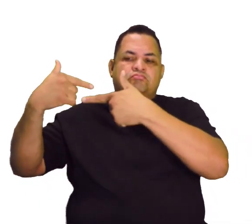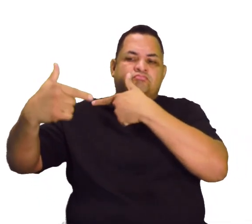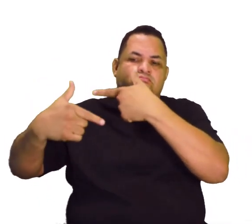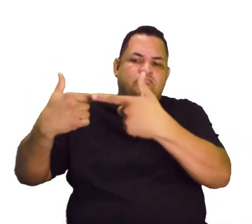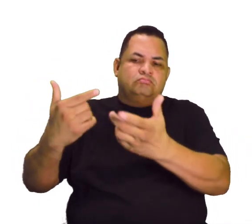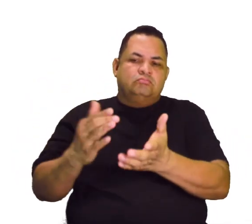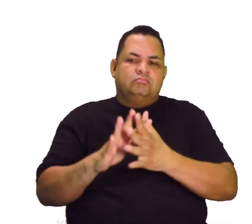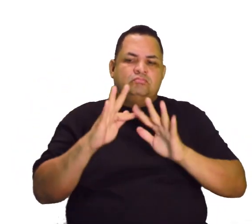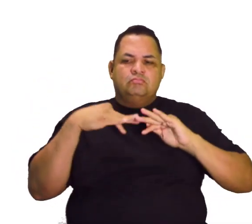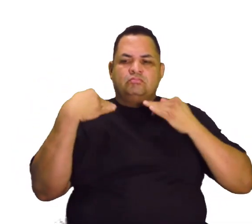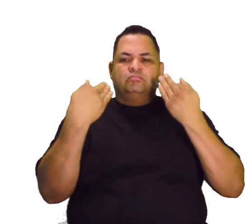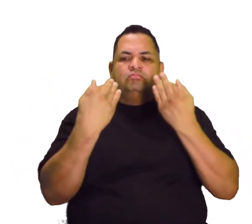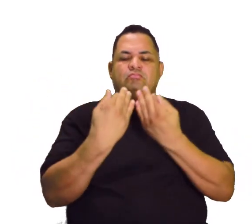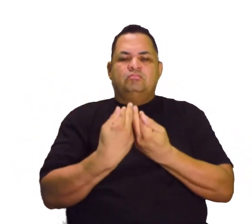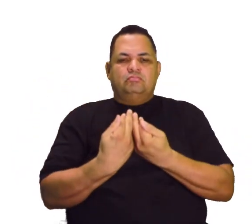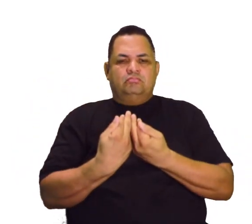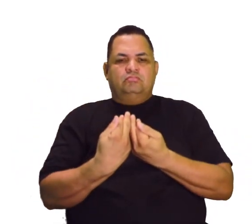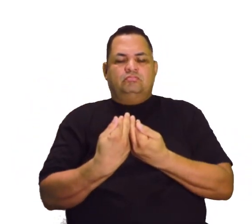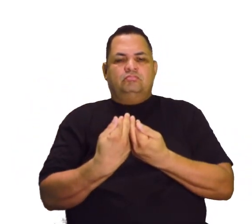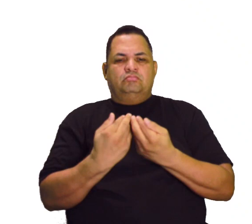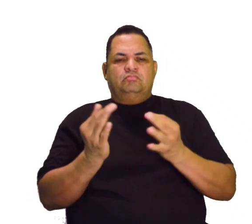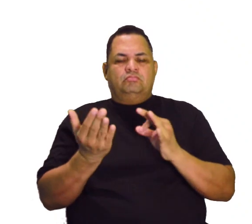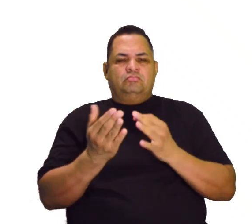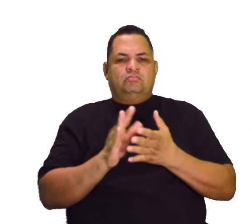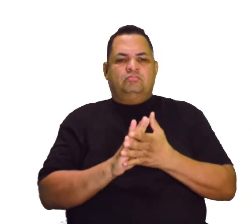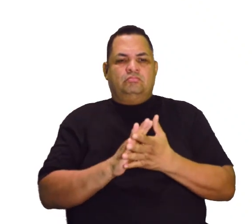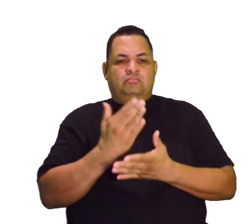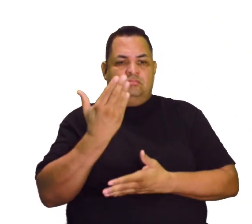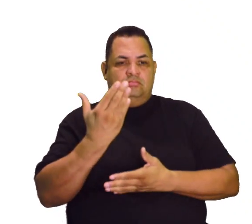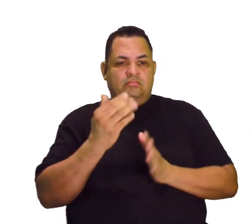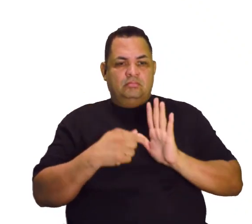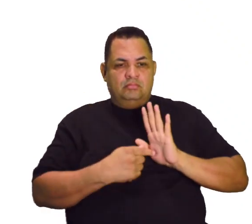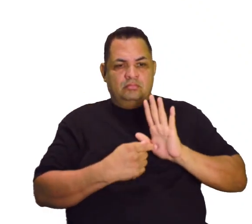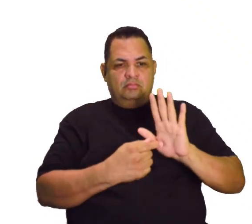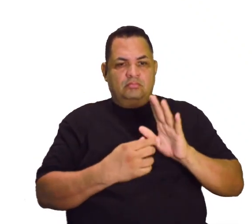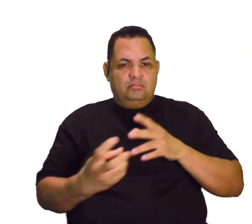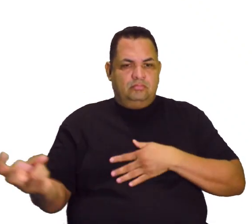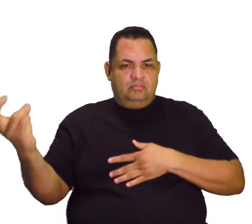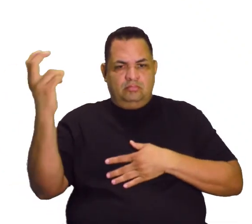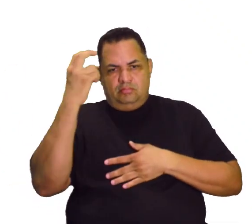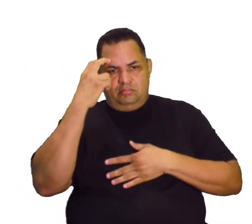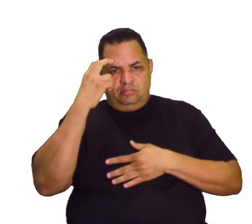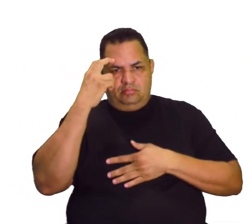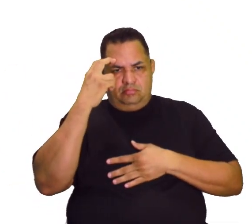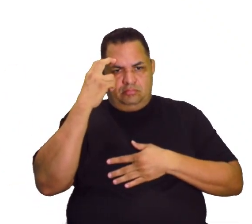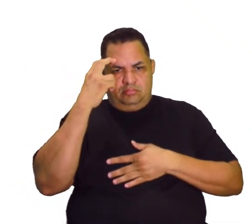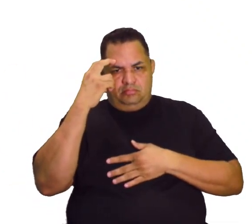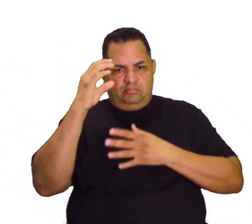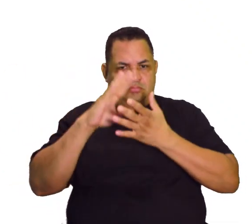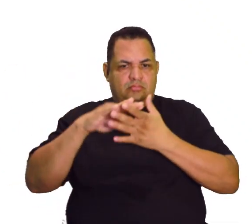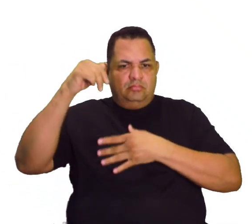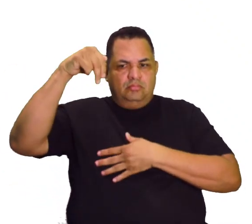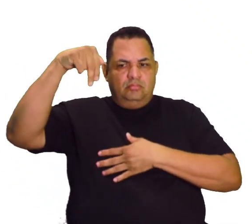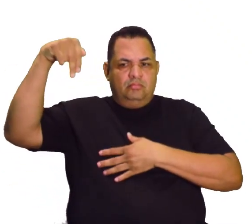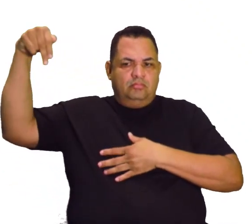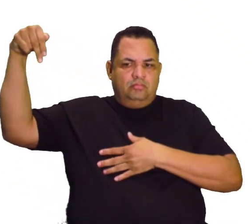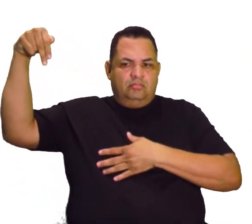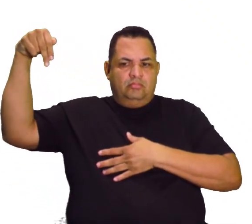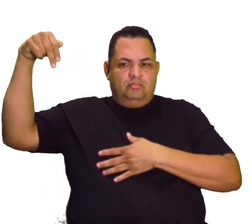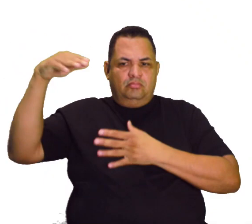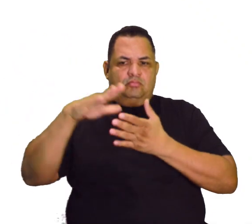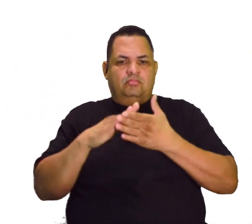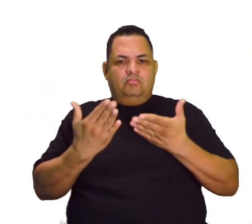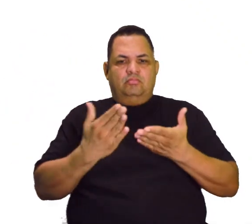seus familiares e aqui retratando a cultura nordestina, né?